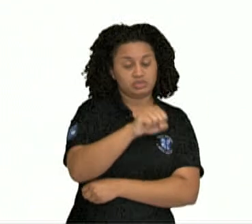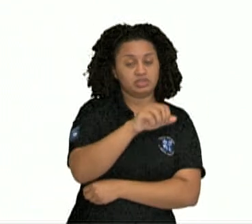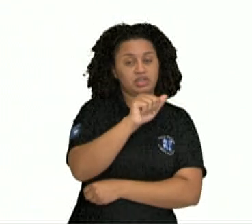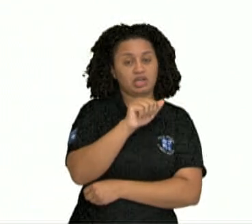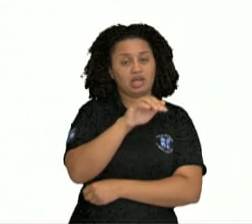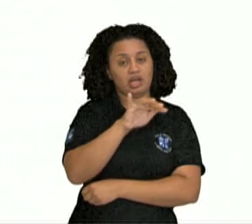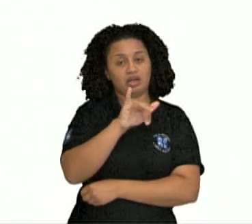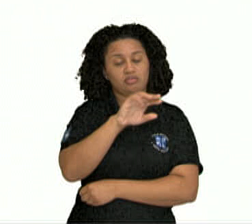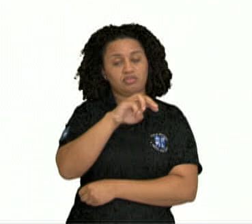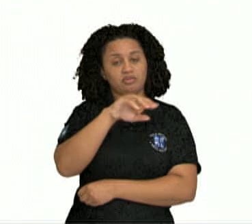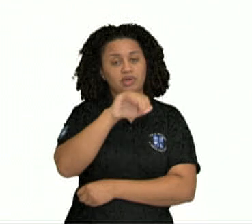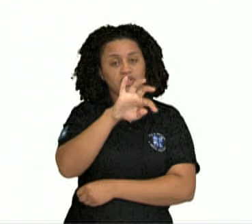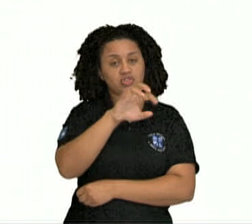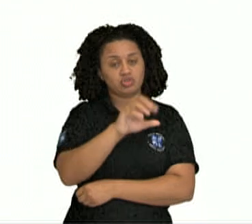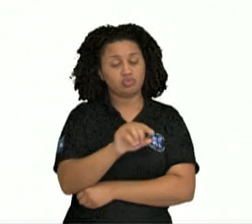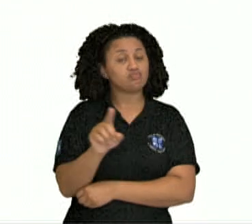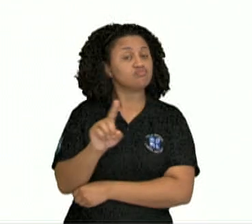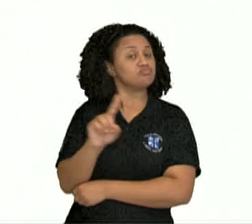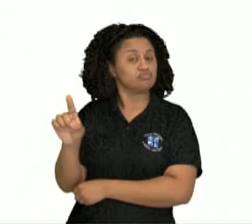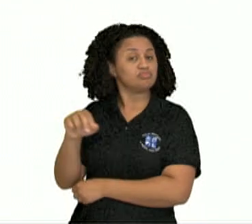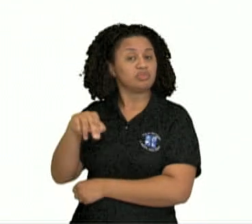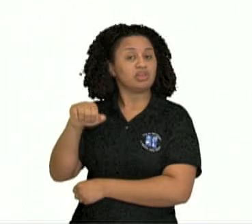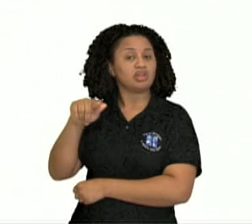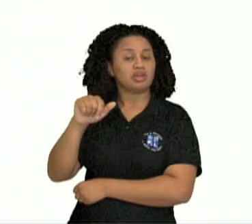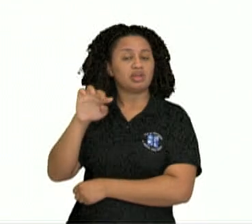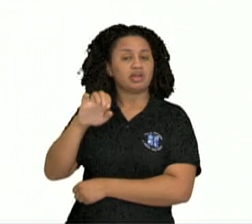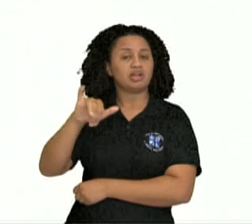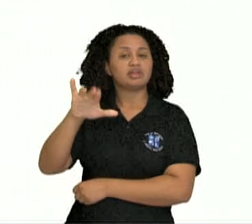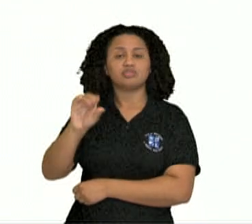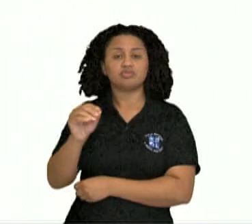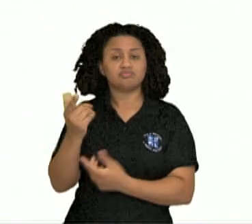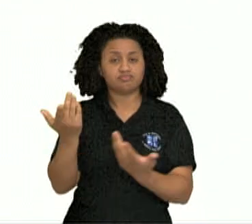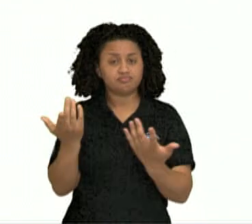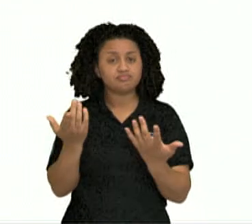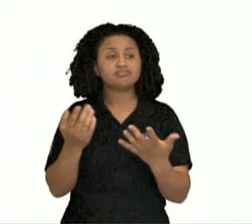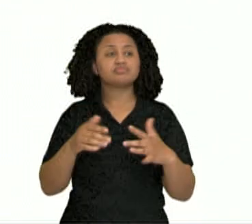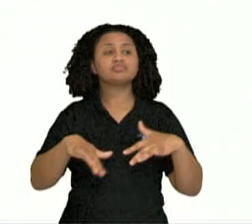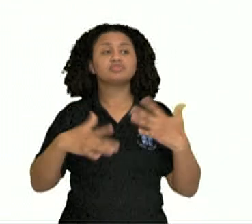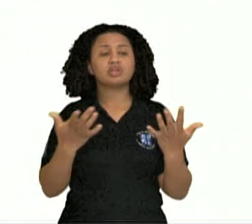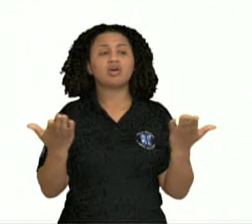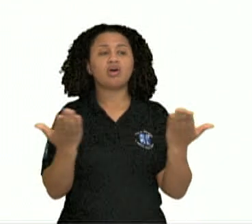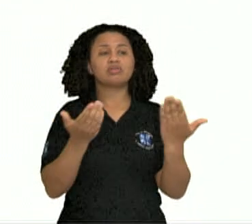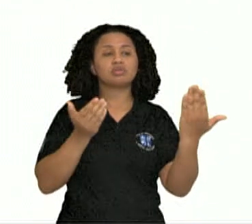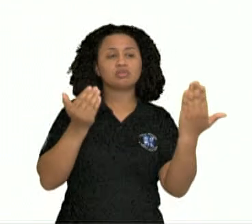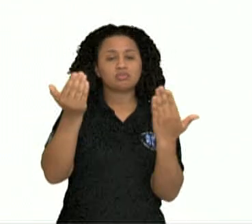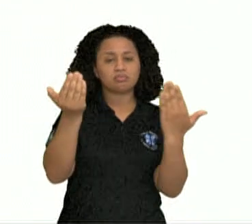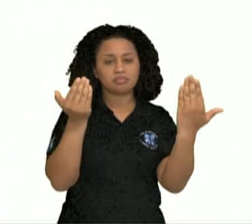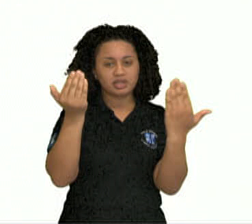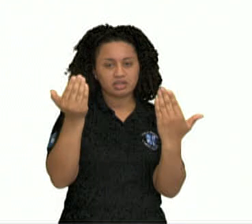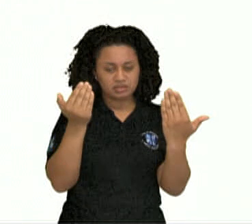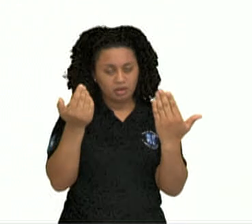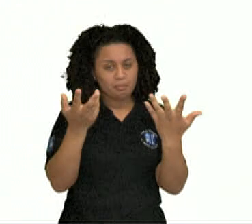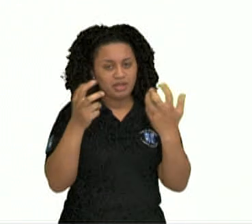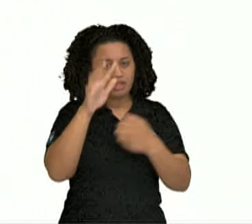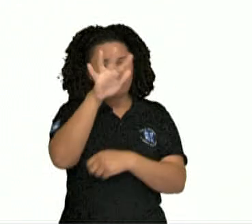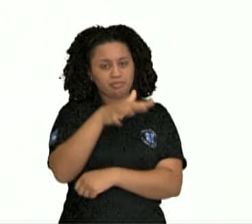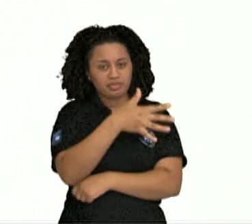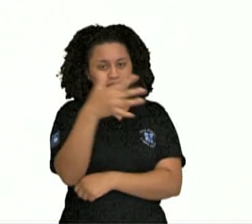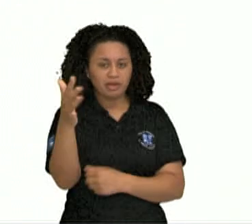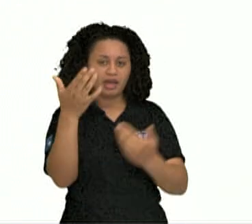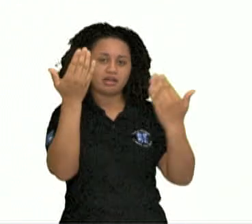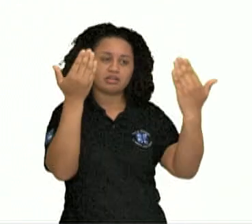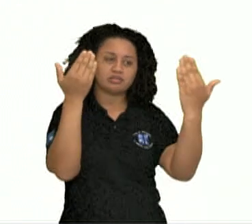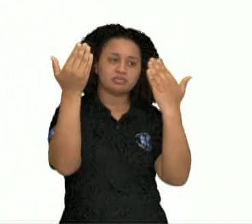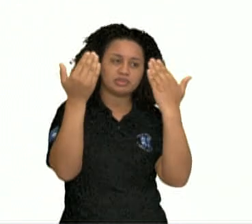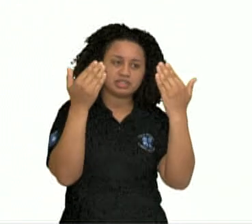modo negativo, bien? Do imperativo. Então, a gente vai fazer aí a comparação, prestem bastante